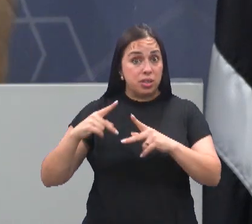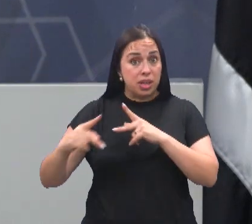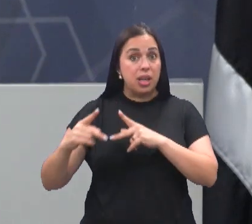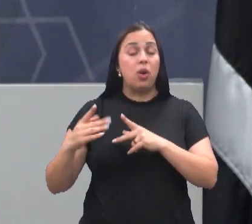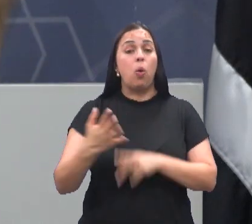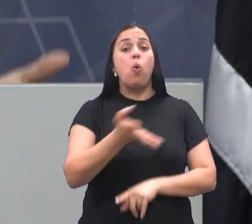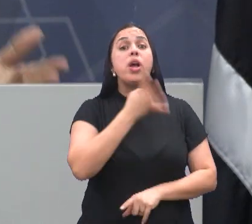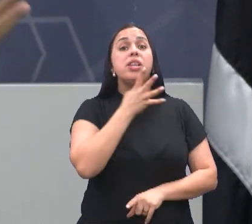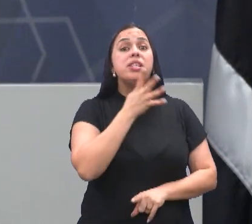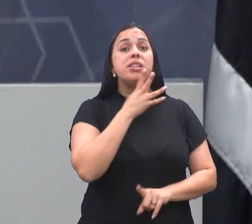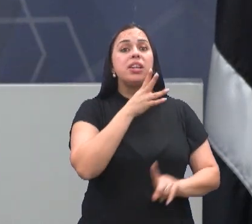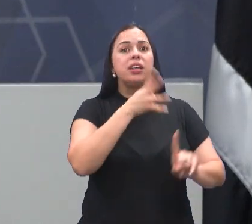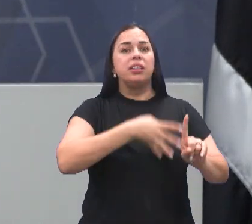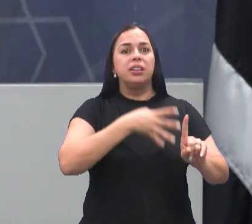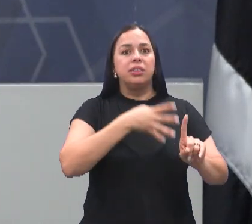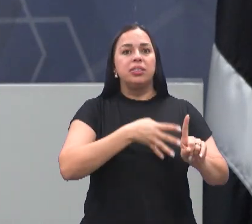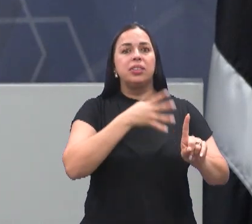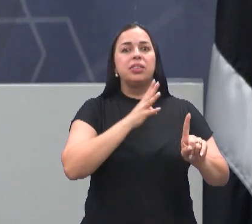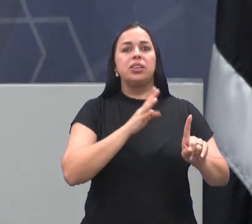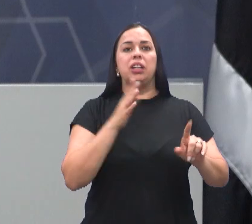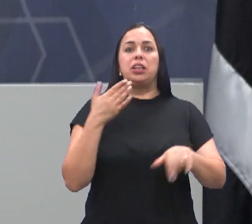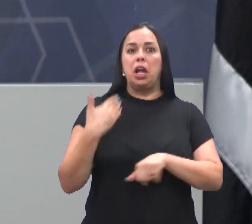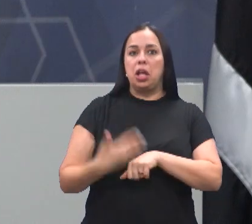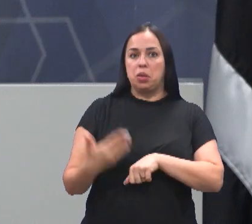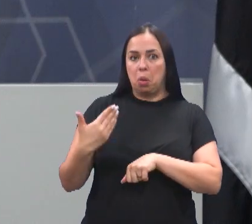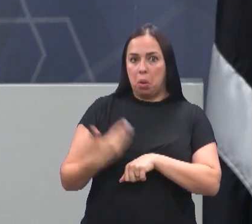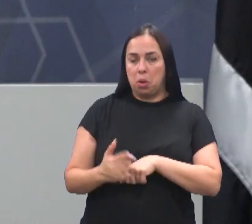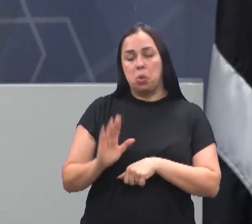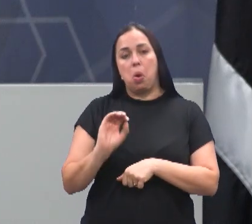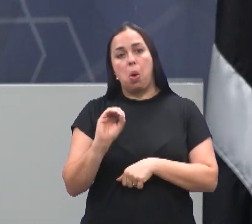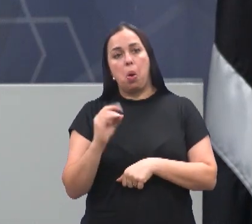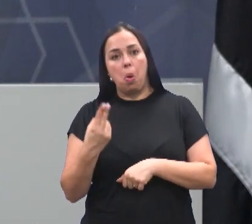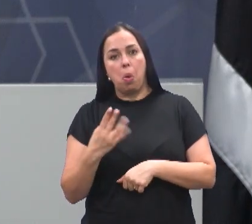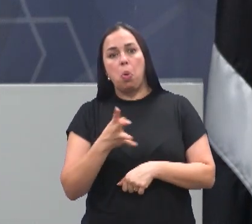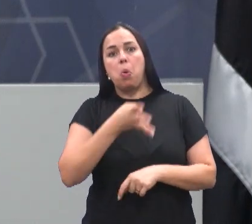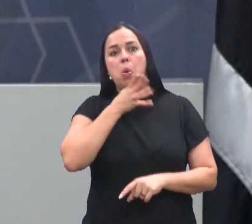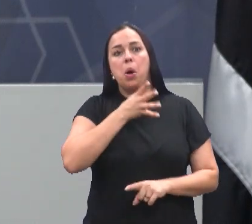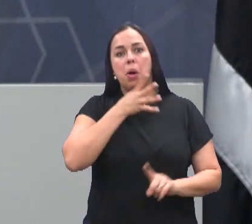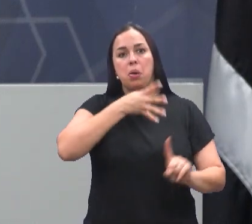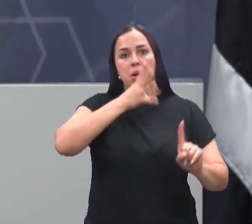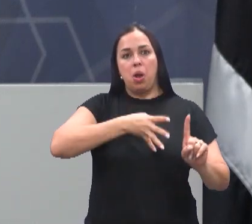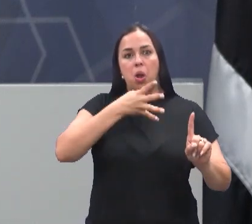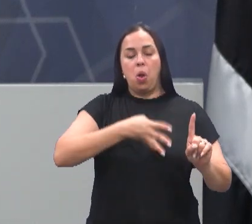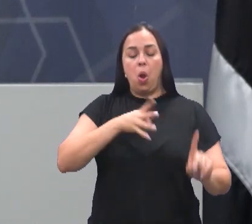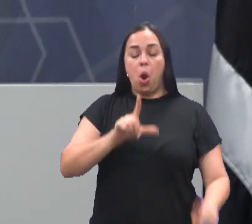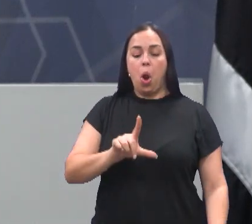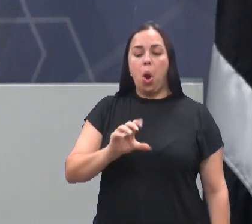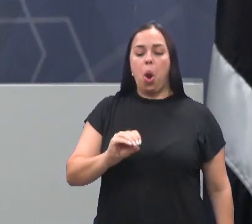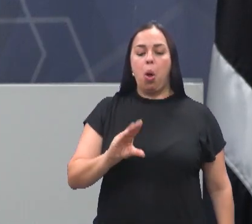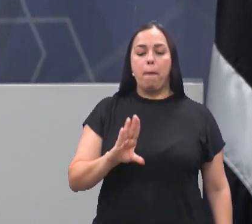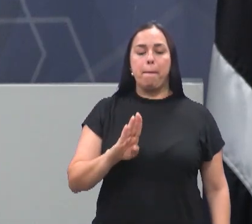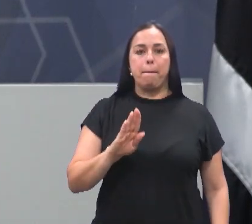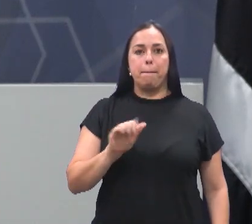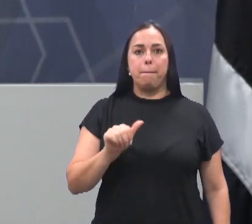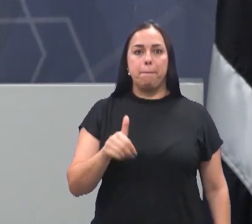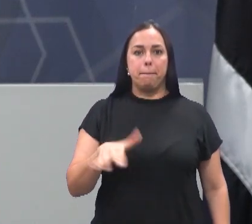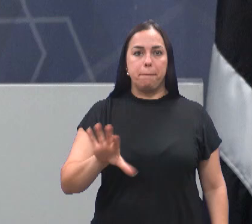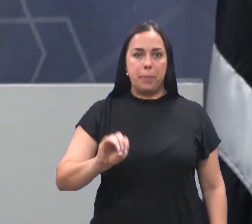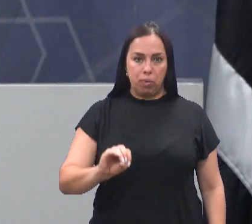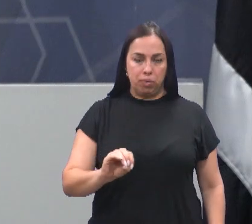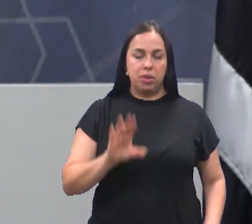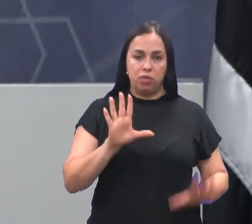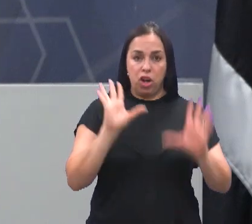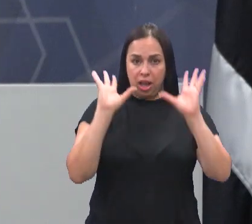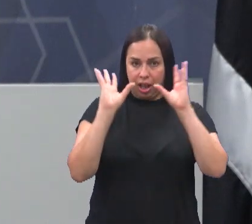parte, ou já treinou com ele, ou conhece o mestre Lobão. Eu vou ler um pequeno resumo